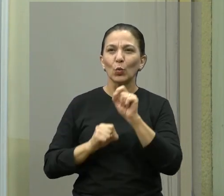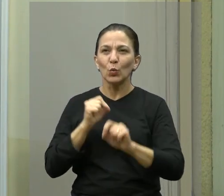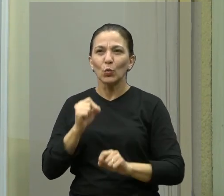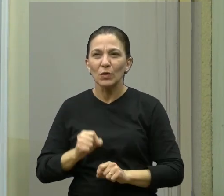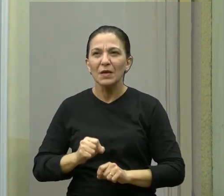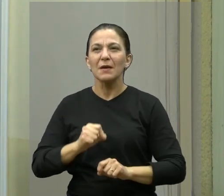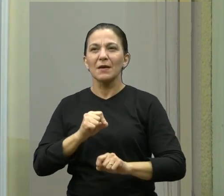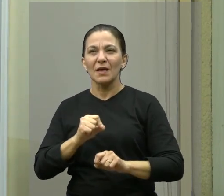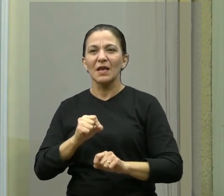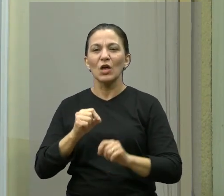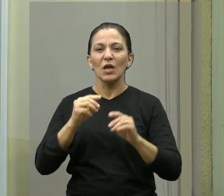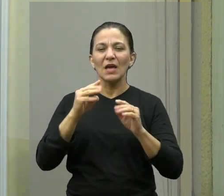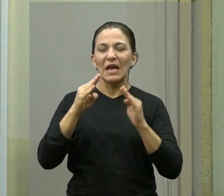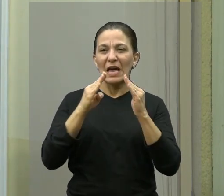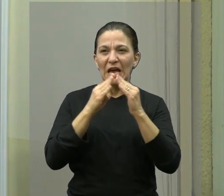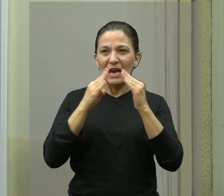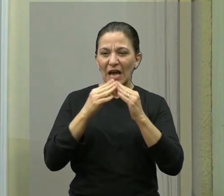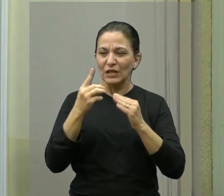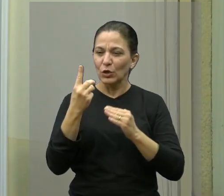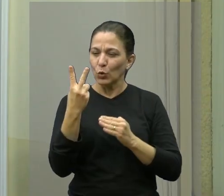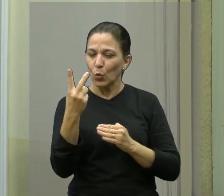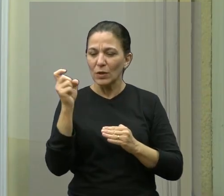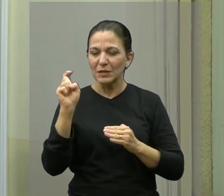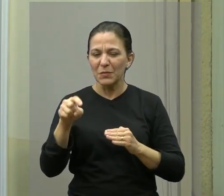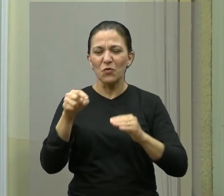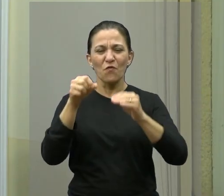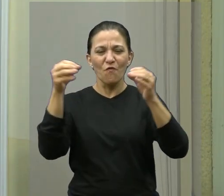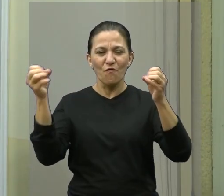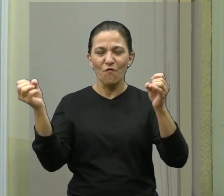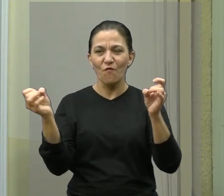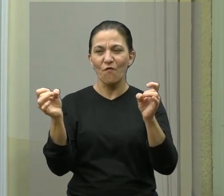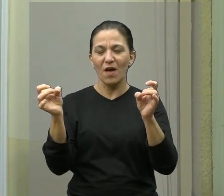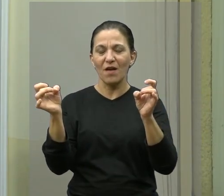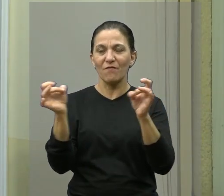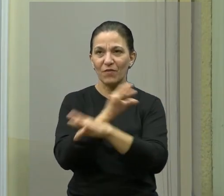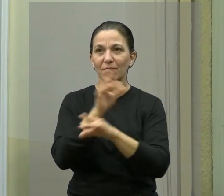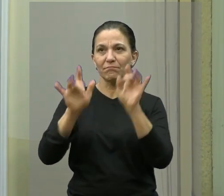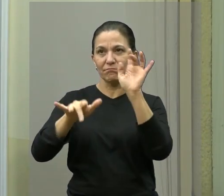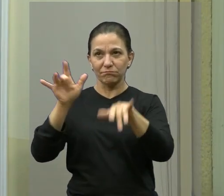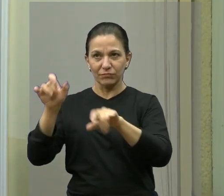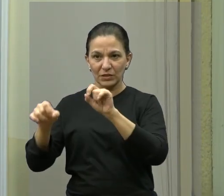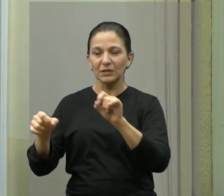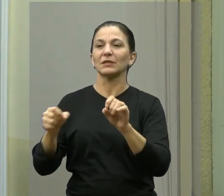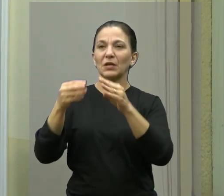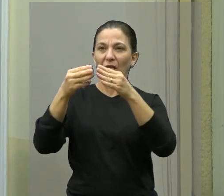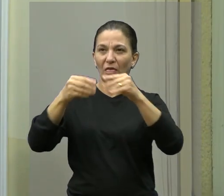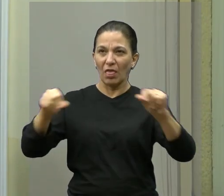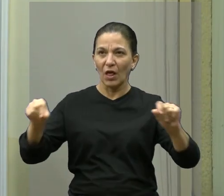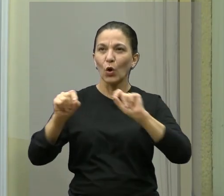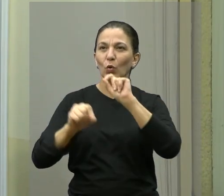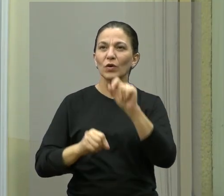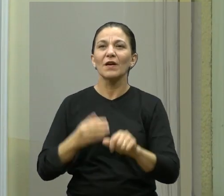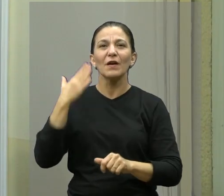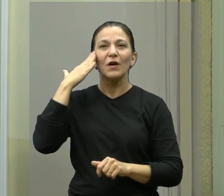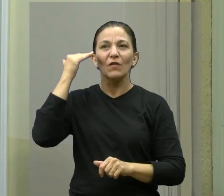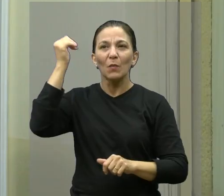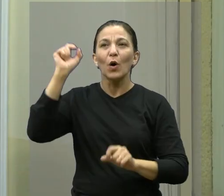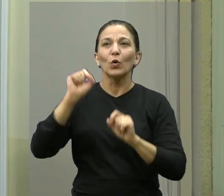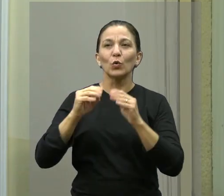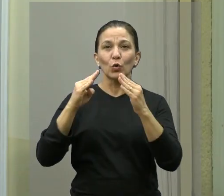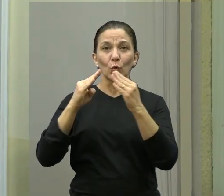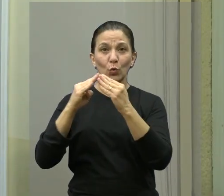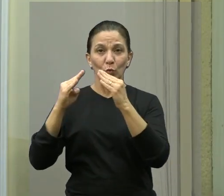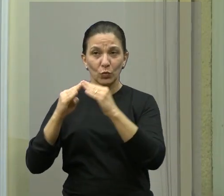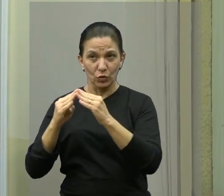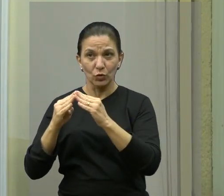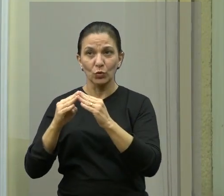de 2.000 moradias, onde viviam milhares de pessoas. Dentre essas moradias, a mais famosa era o cortiço Cabeça